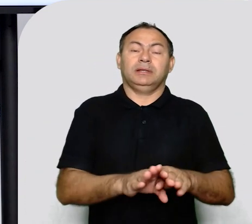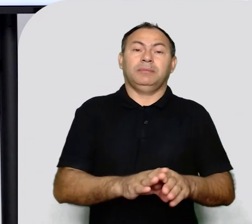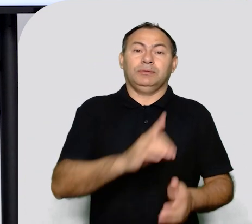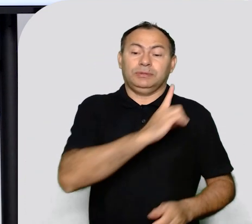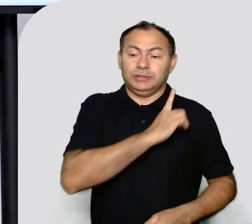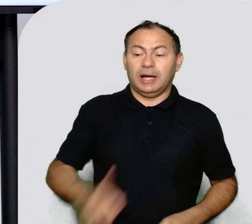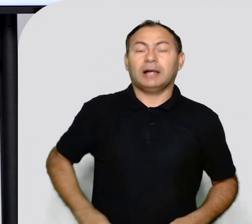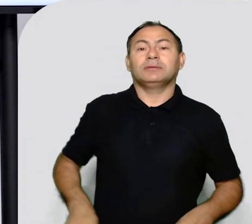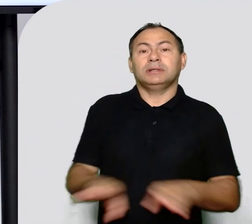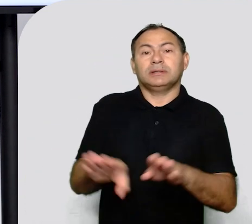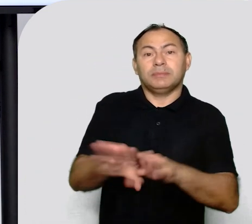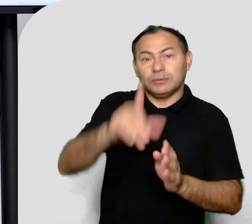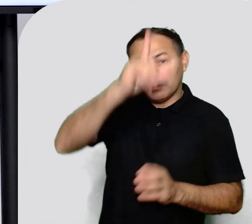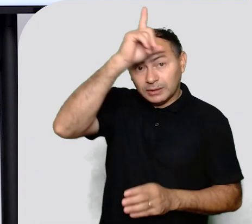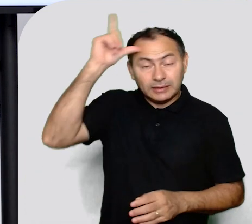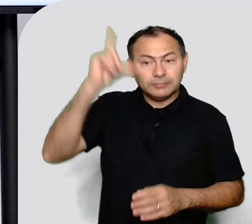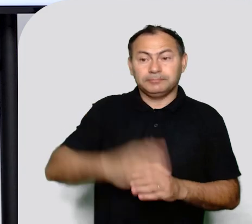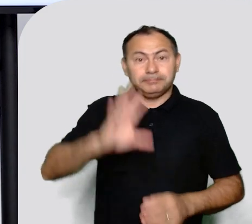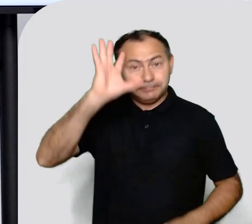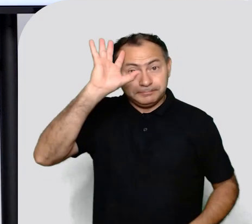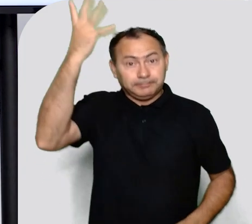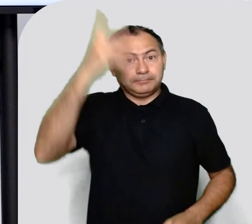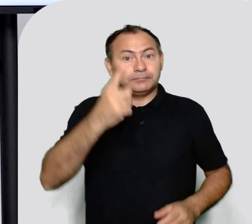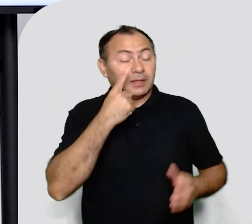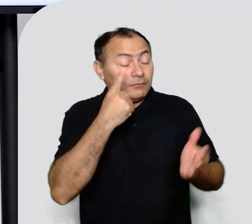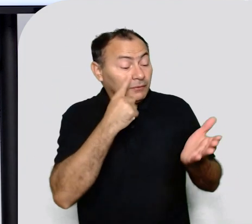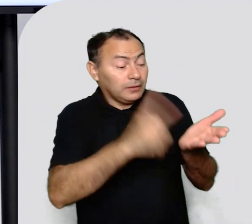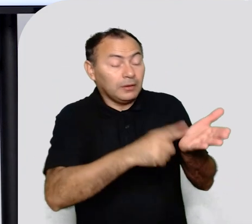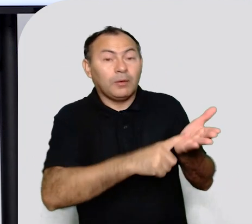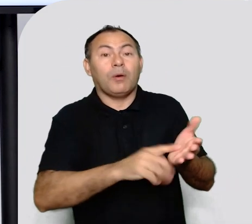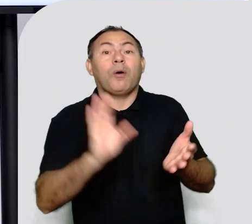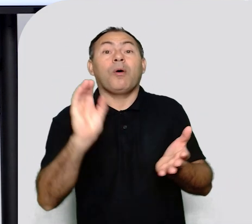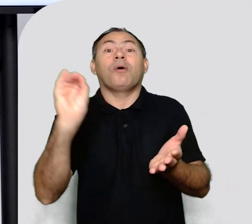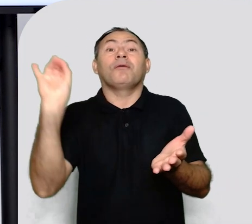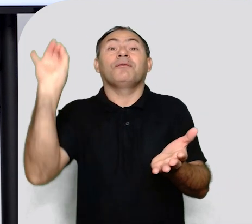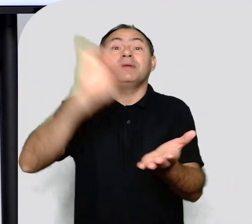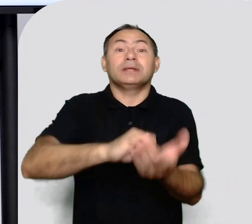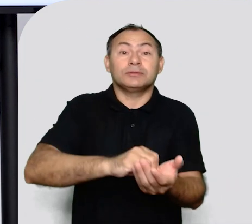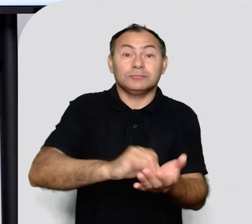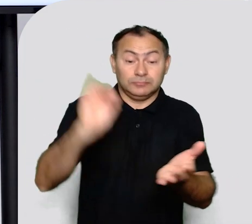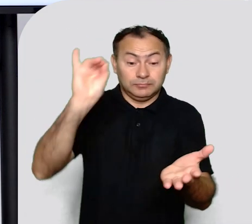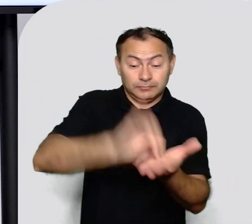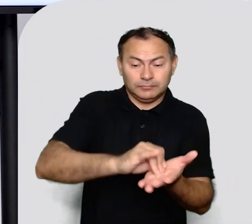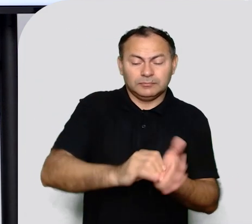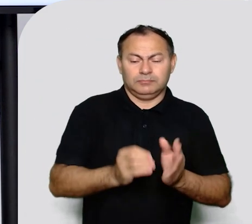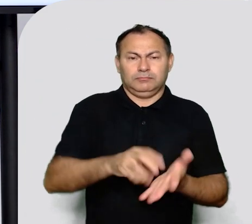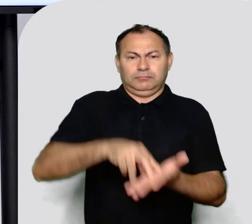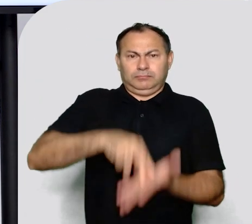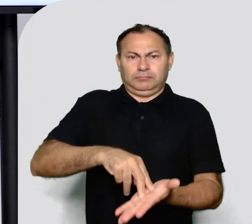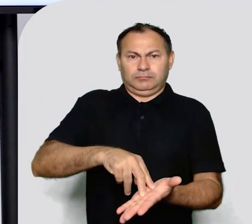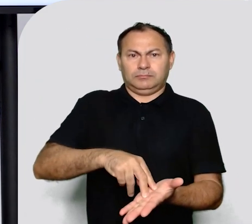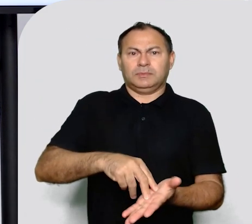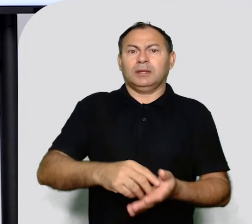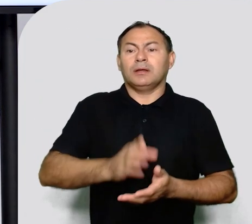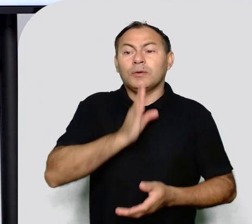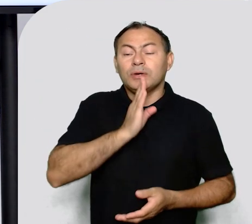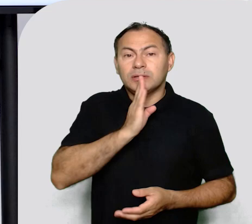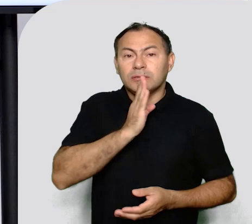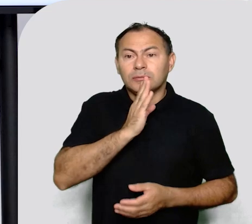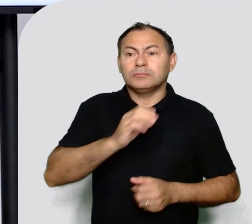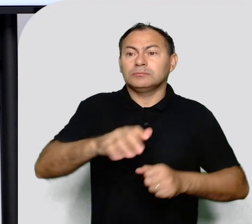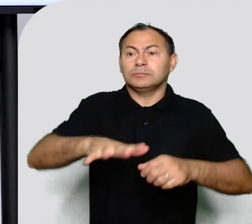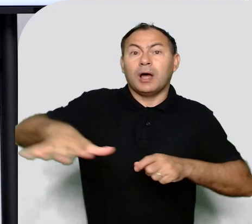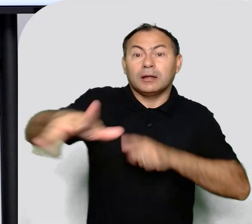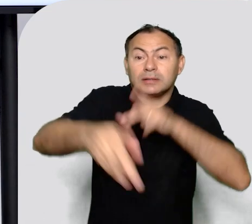não ordenados. A decisão de conferir ofícios que implicam estabilidade,